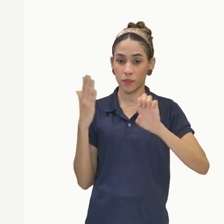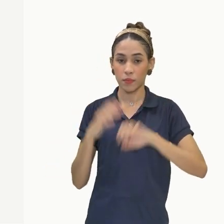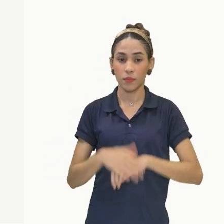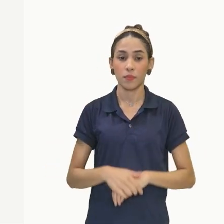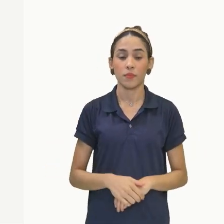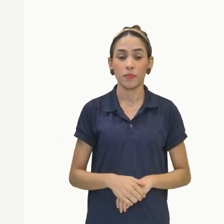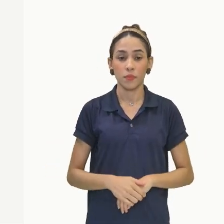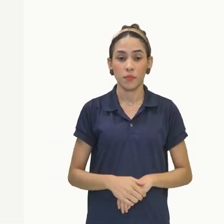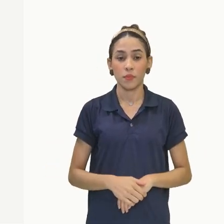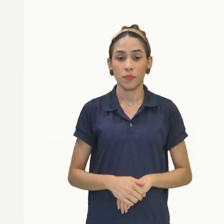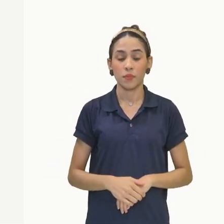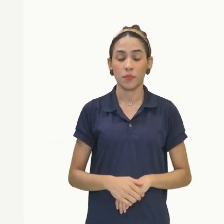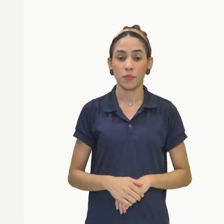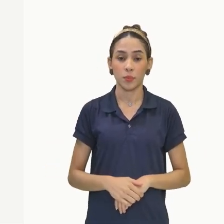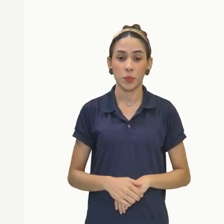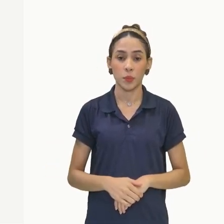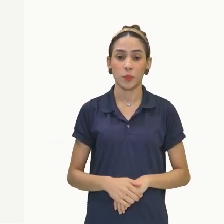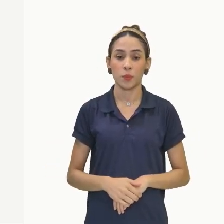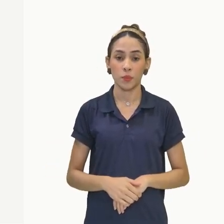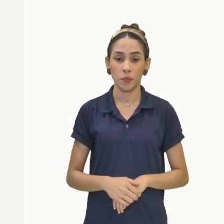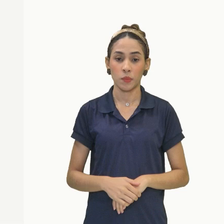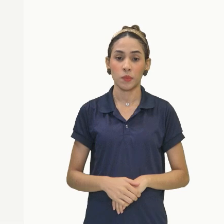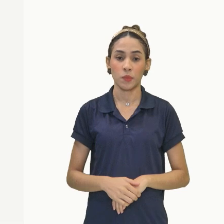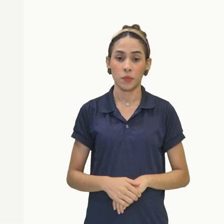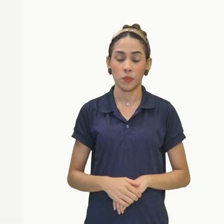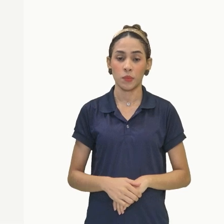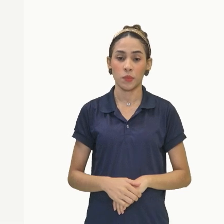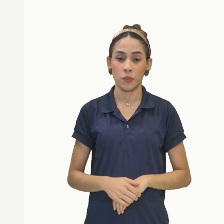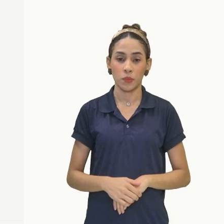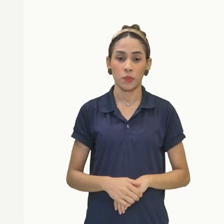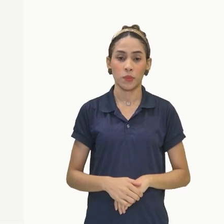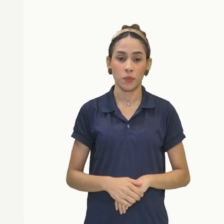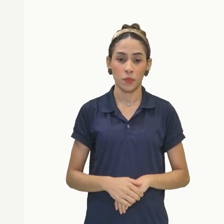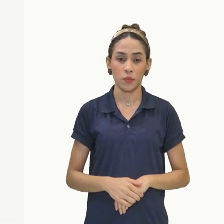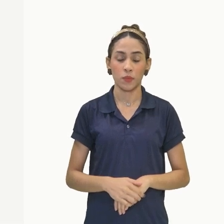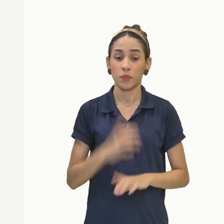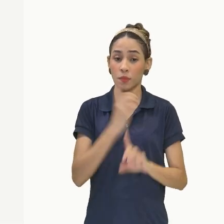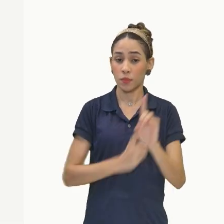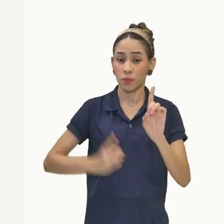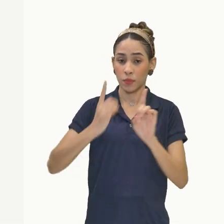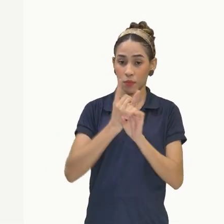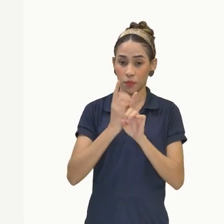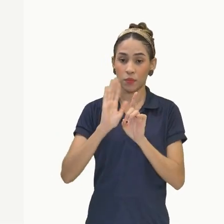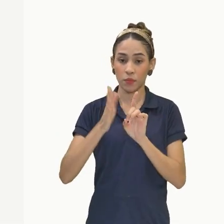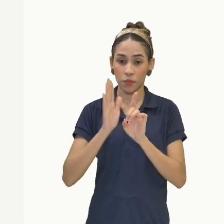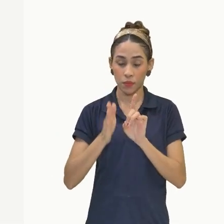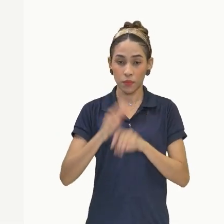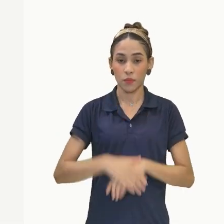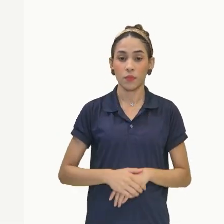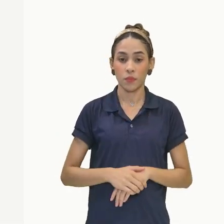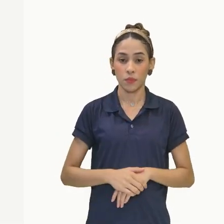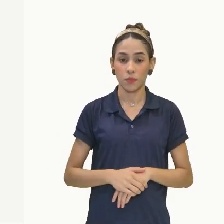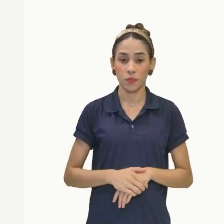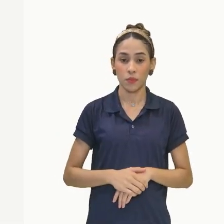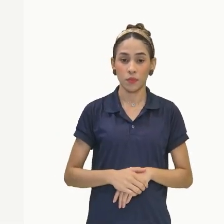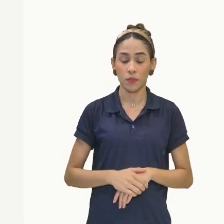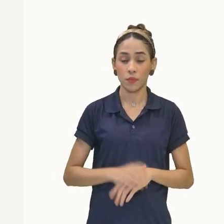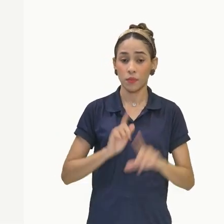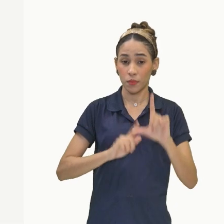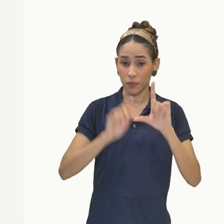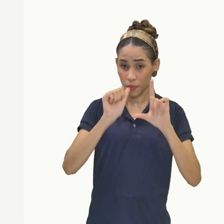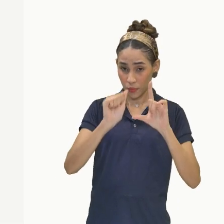elétrica vezes a força contra a eletromotriz. E aí eu encontrei a intensidade da corrente lá no item